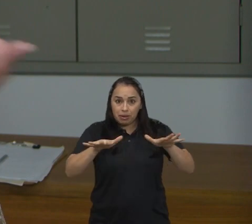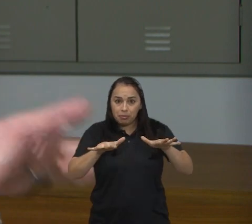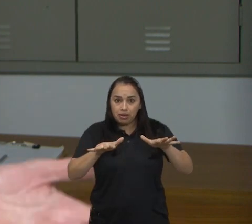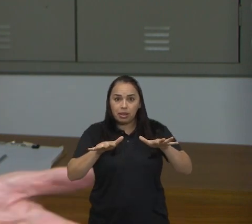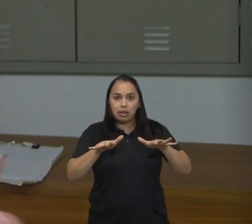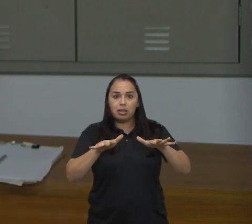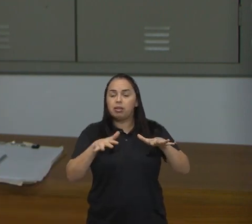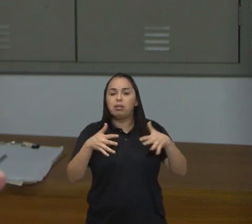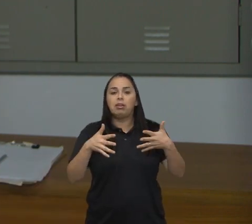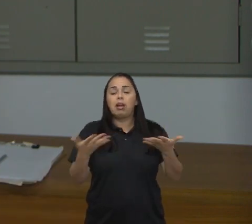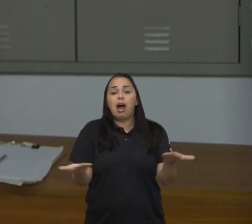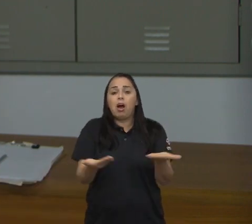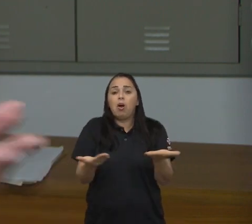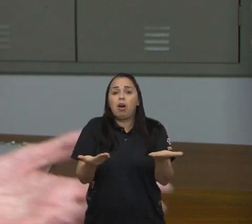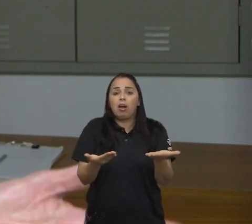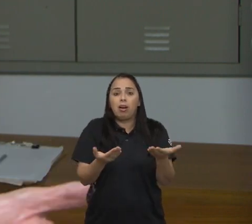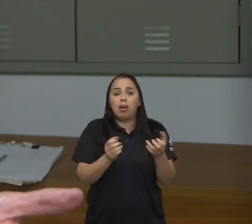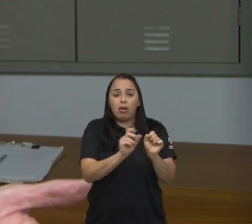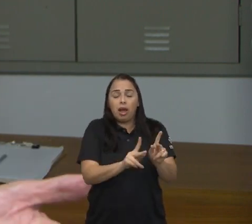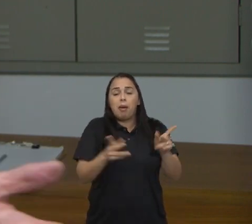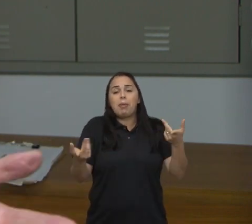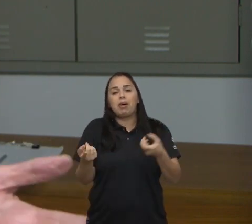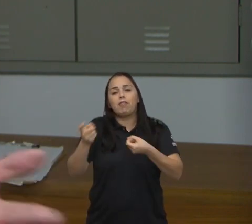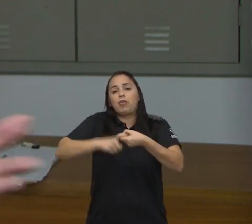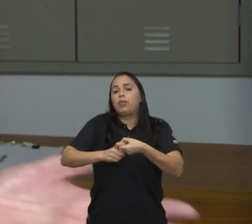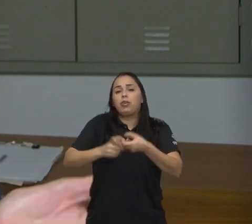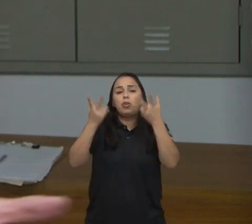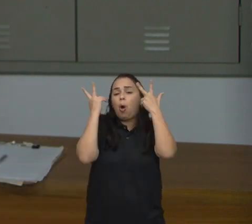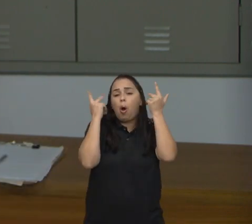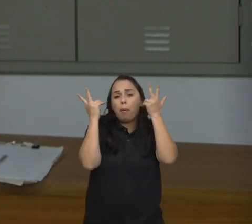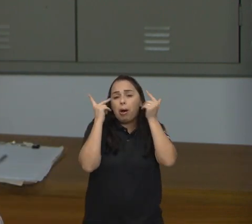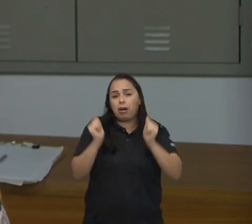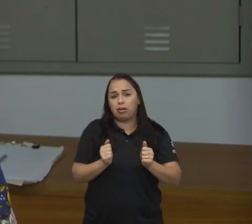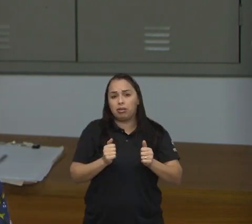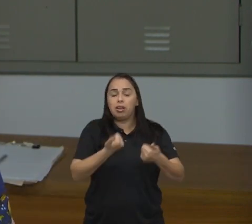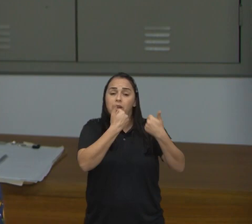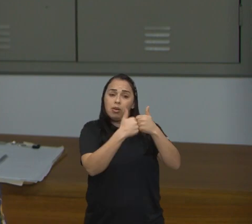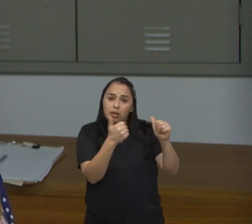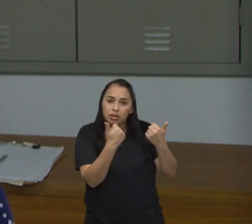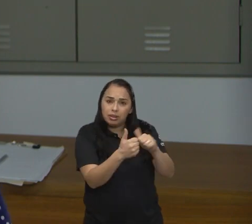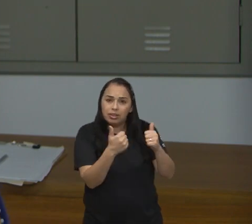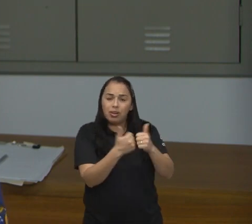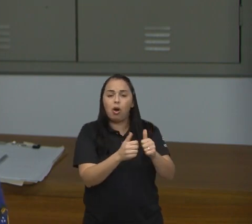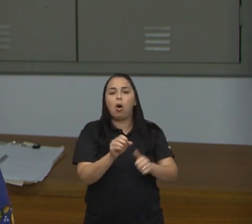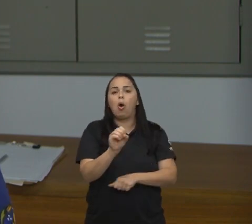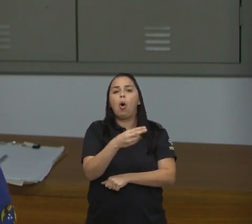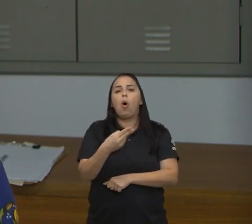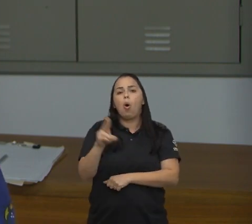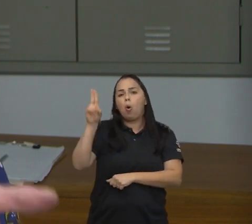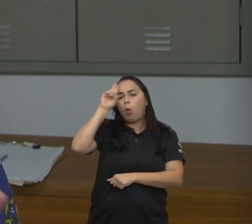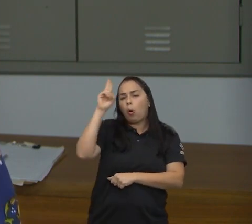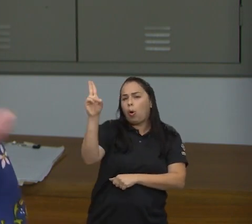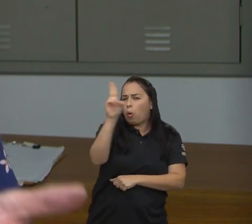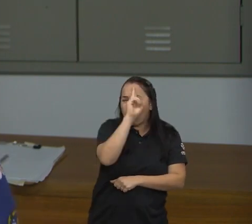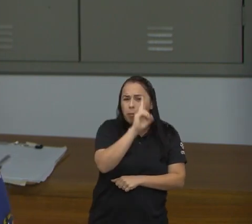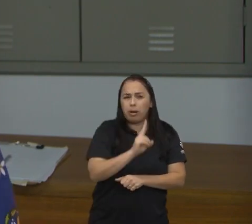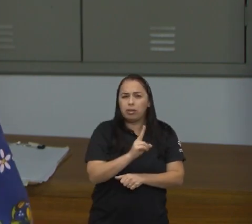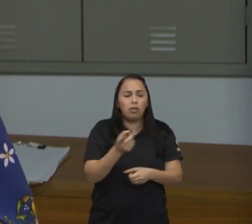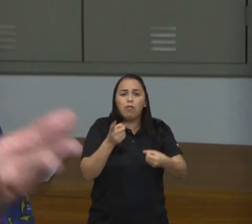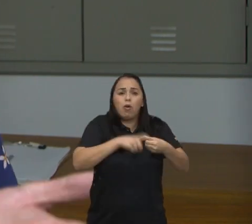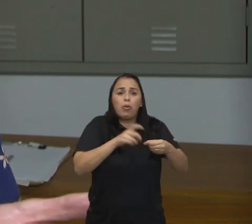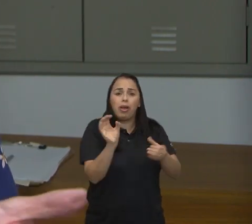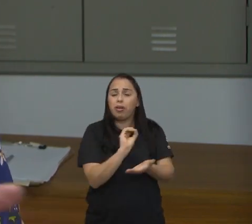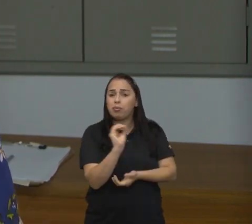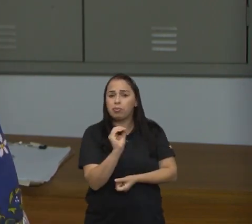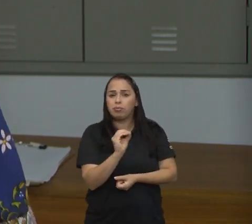procuras, mas depois voltou tudo ao normal e a condução que é feito através do Uber ou carros adaptados,